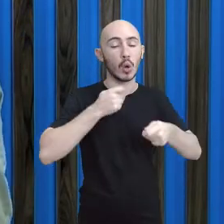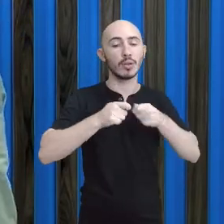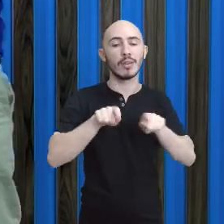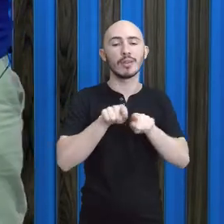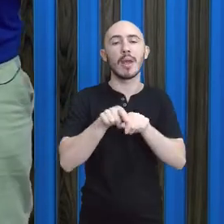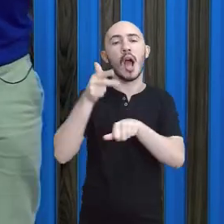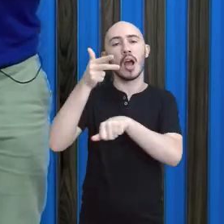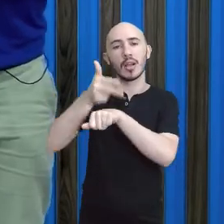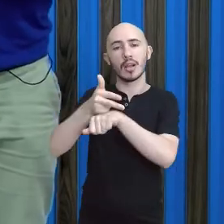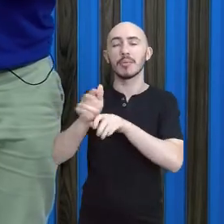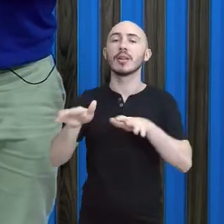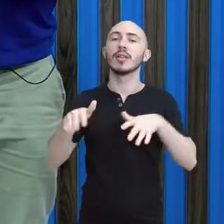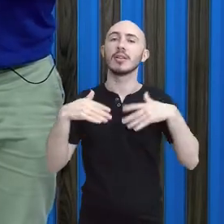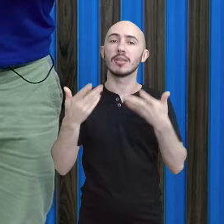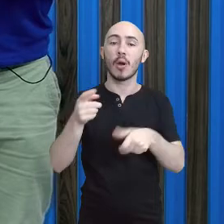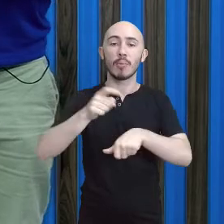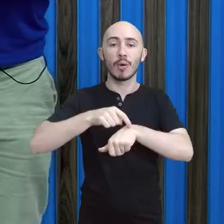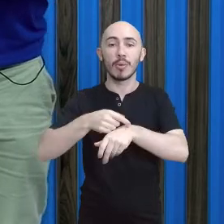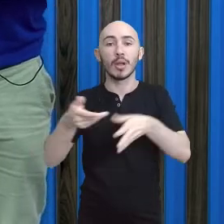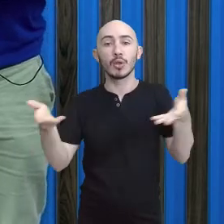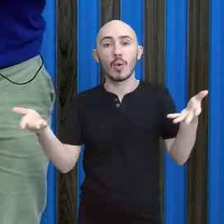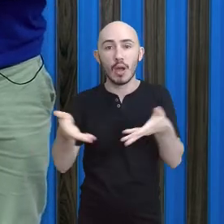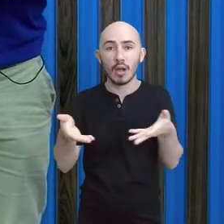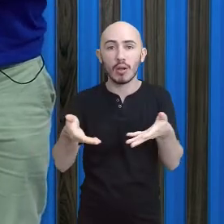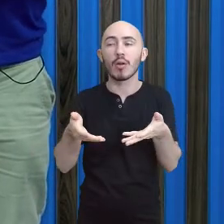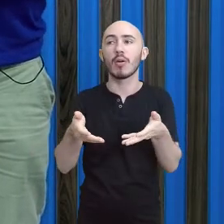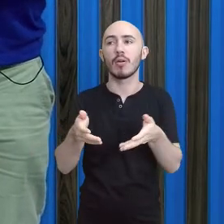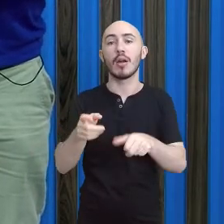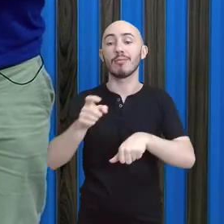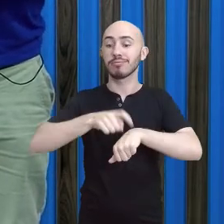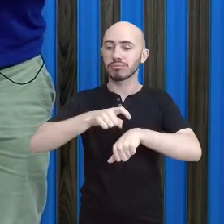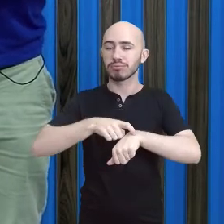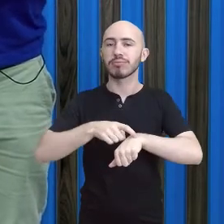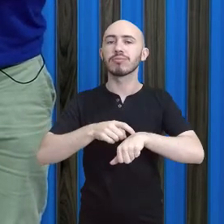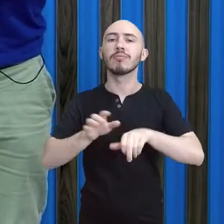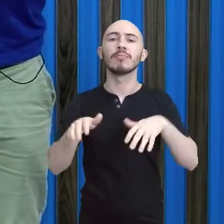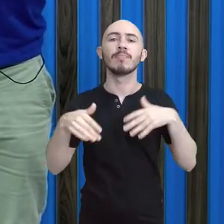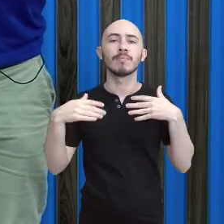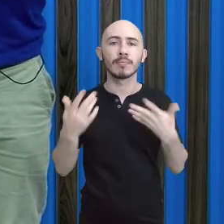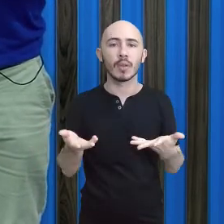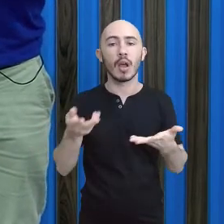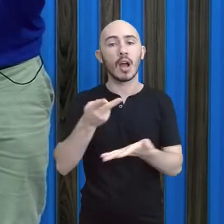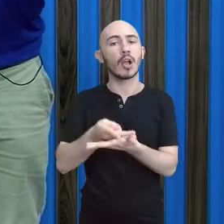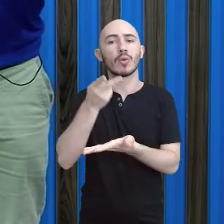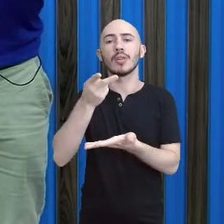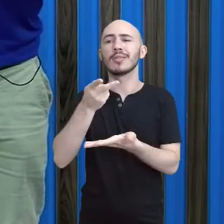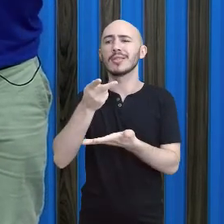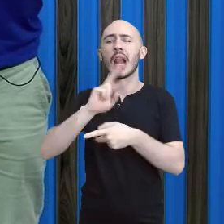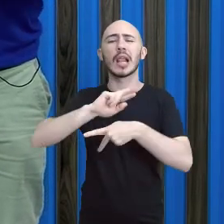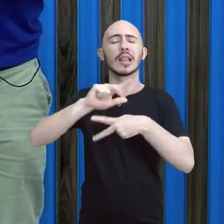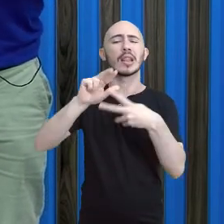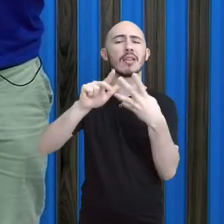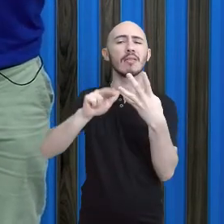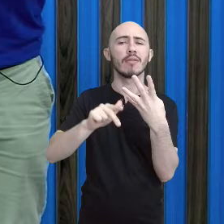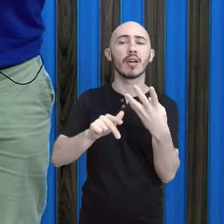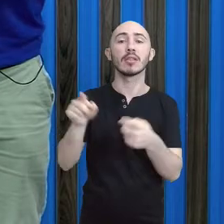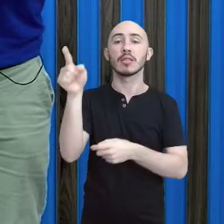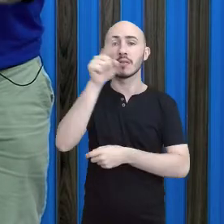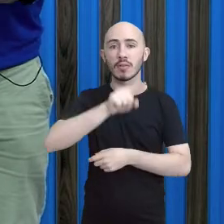as câmeras. Então, no exato momento do agora, do instante, né, está acontecendo coisas que você precisa